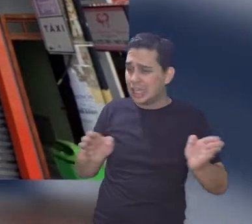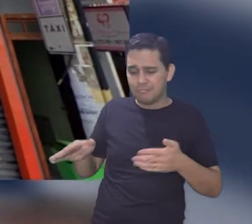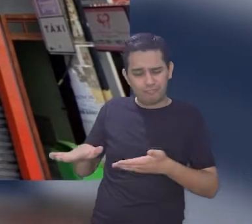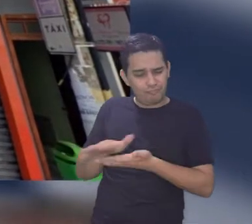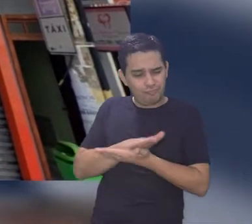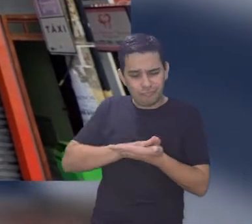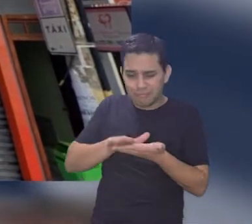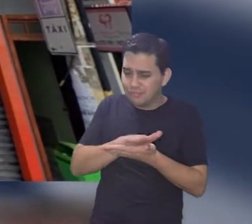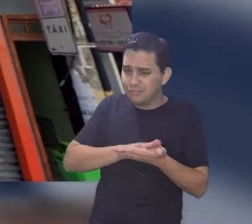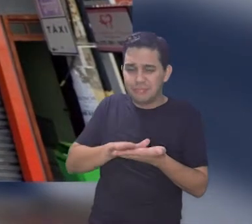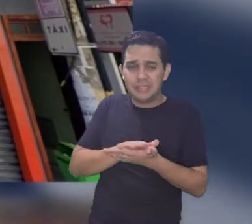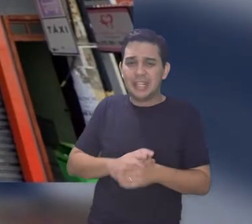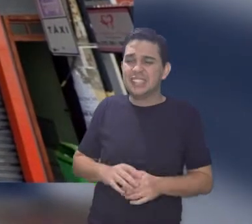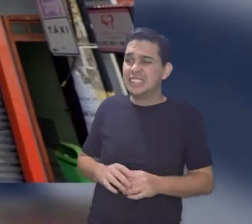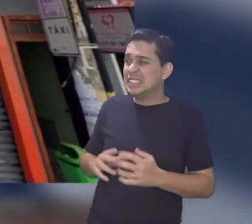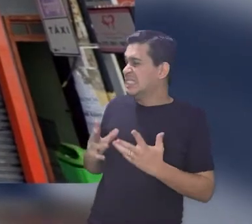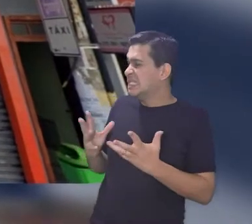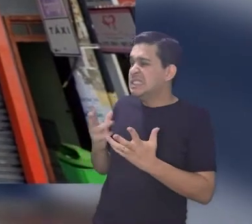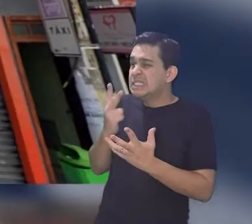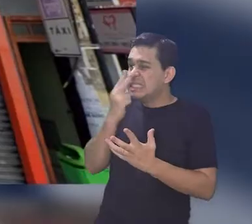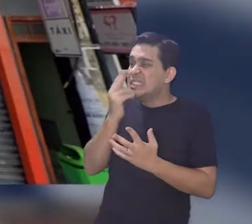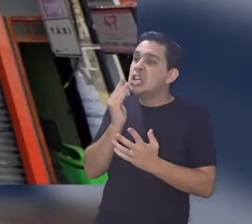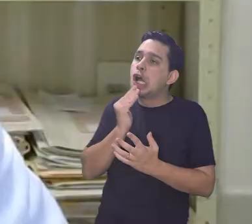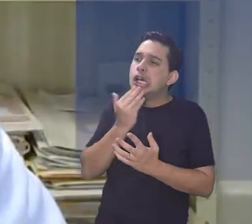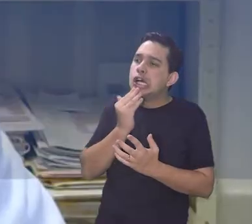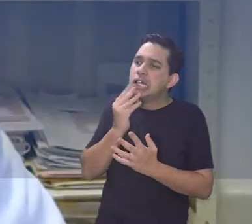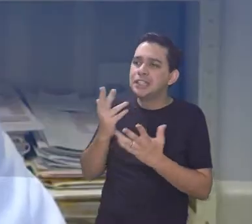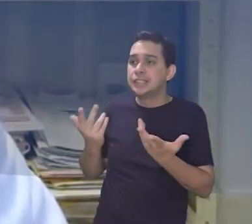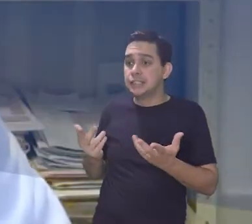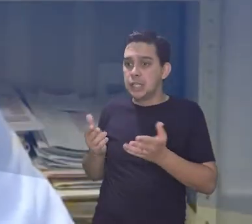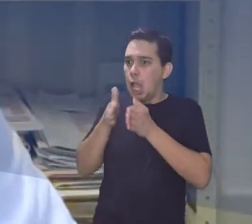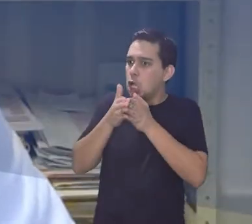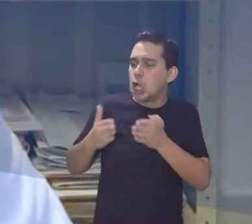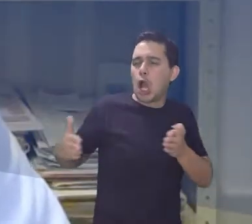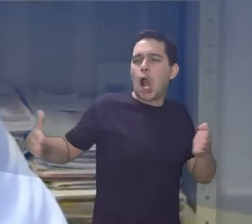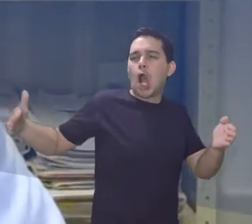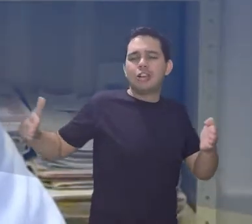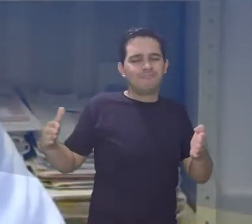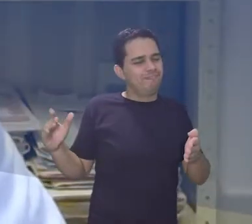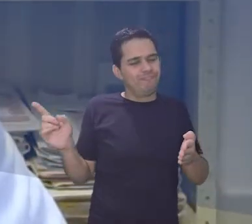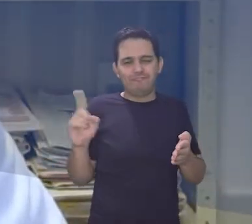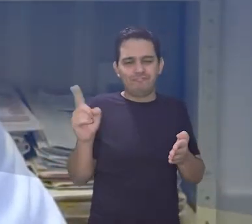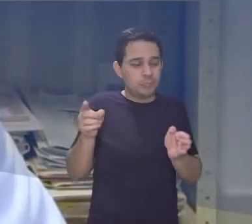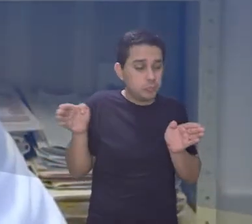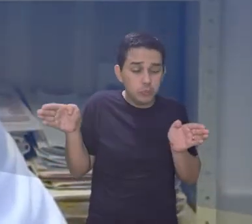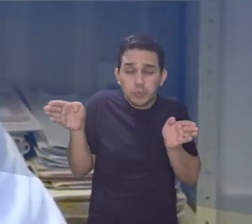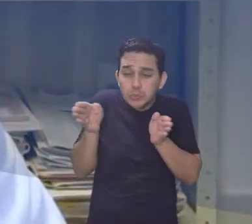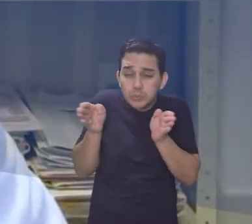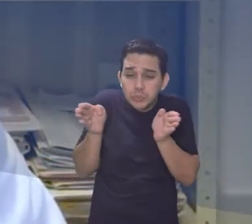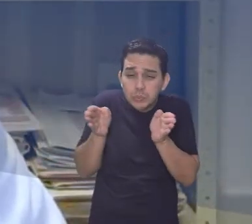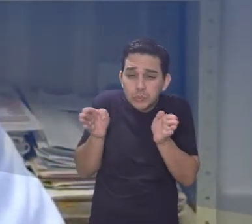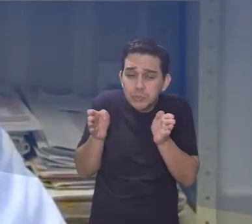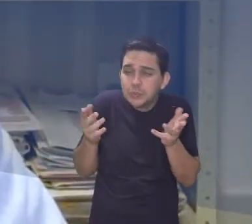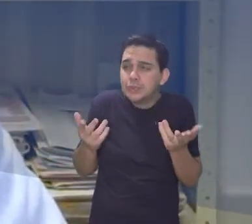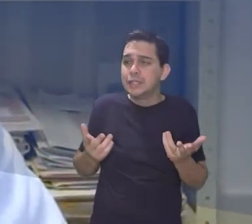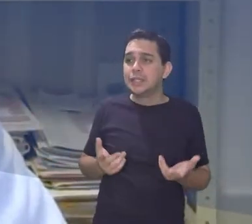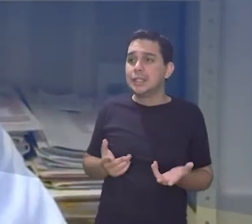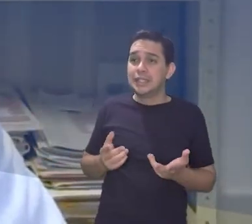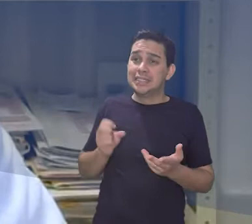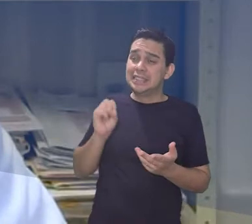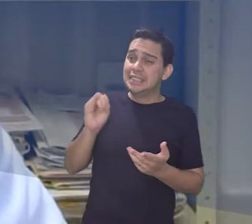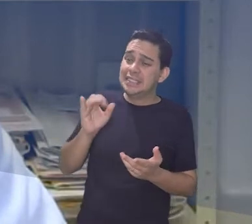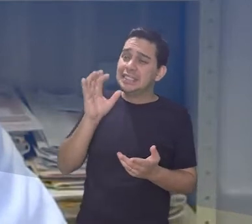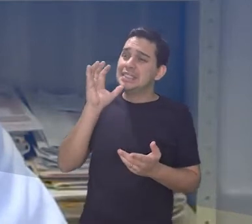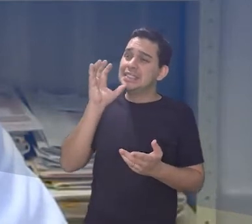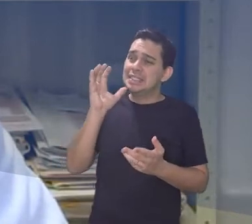bastante precária no que tange ao atendimento, não tem um espaço adequado para no caso de um atendimento mais demorado, a